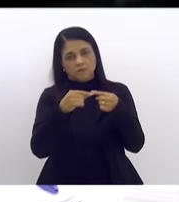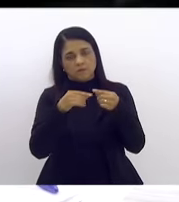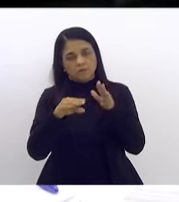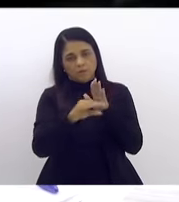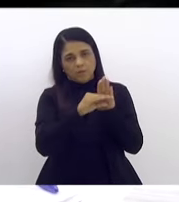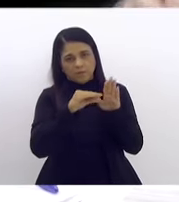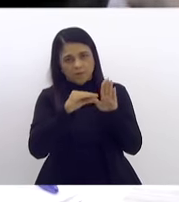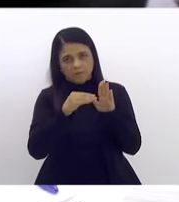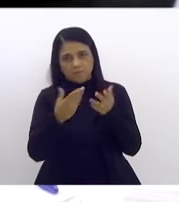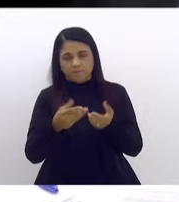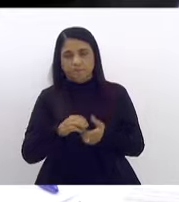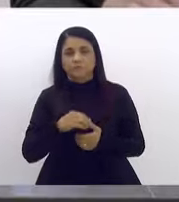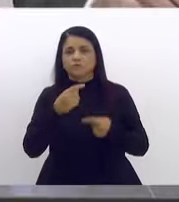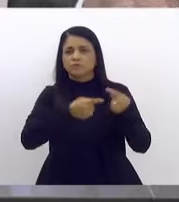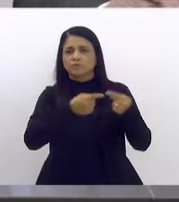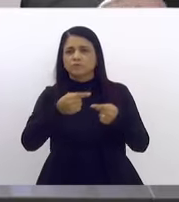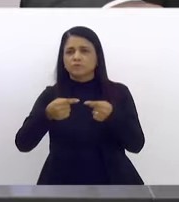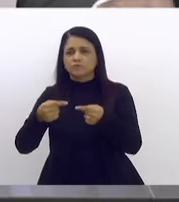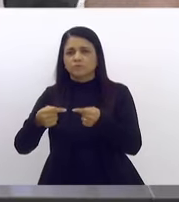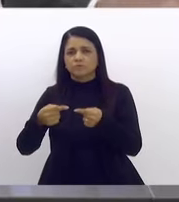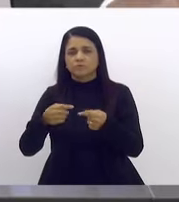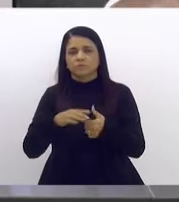discutir insistindo